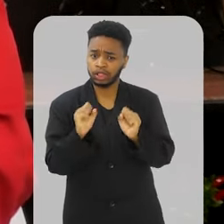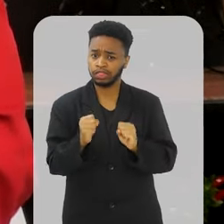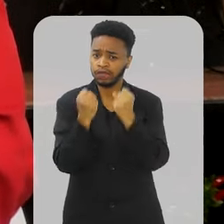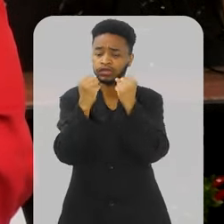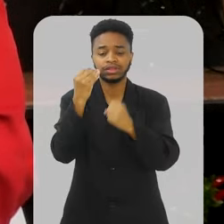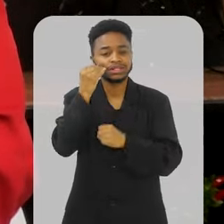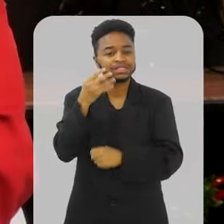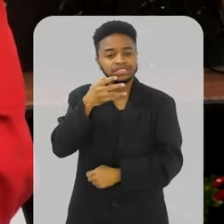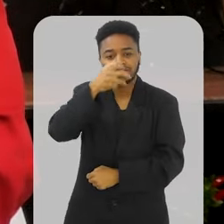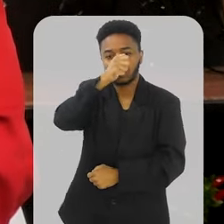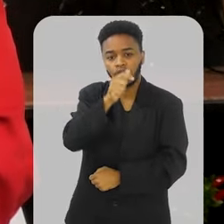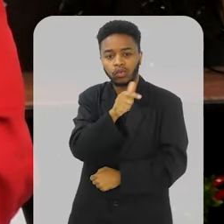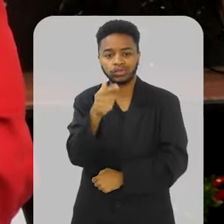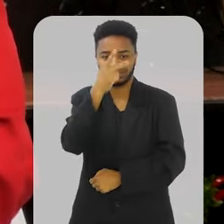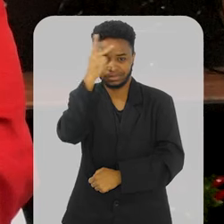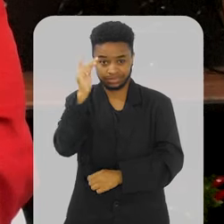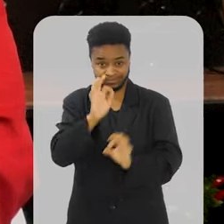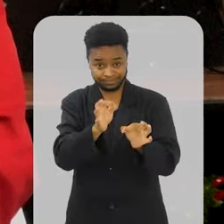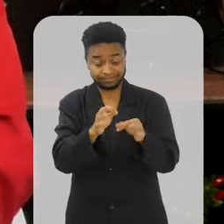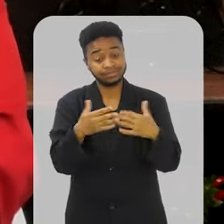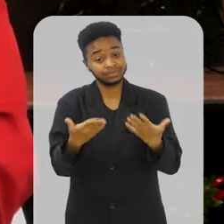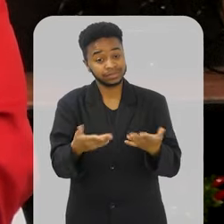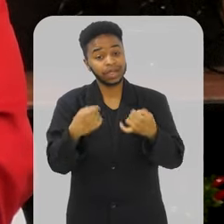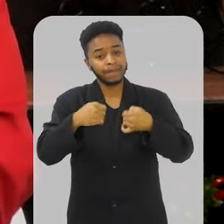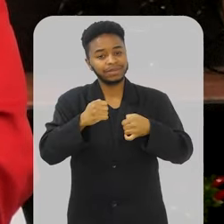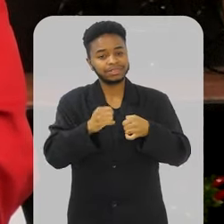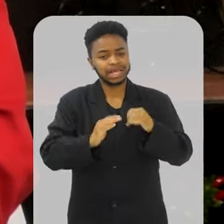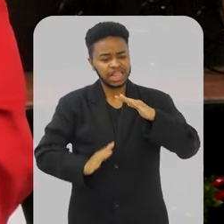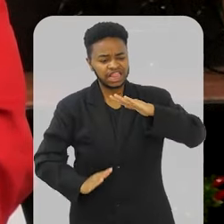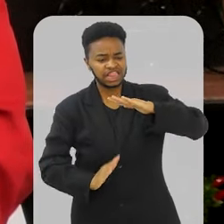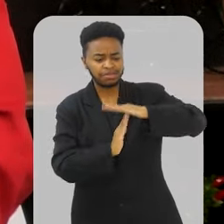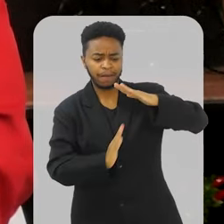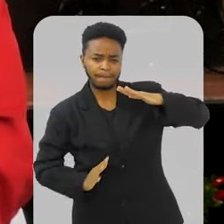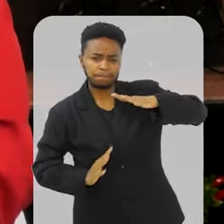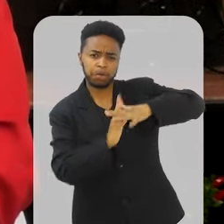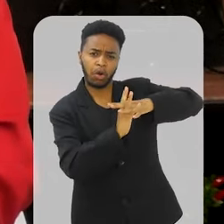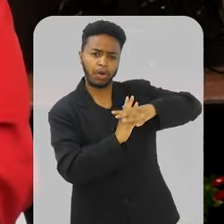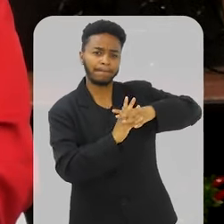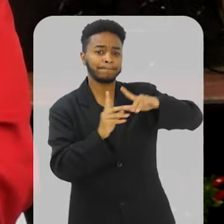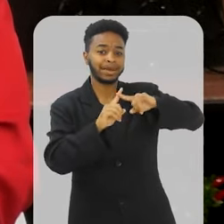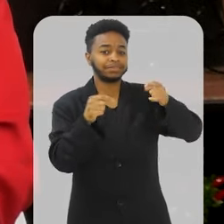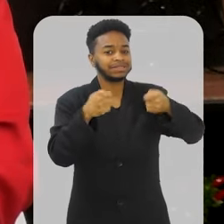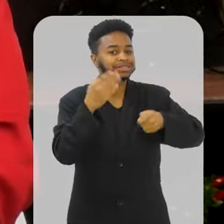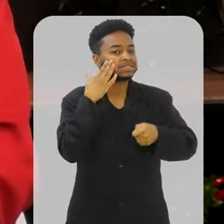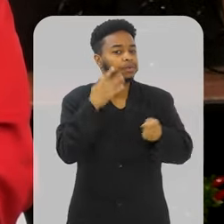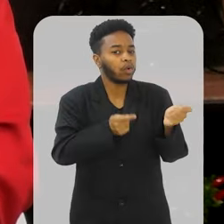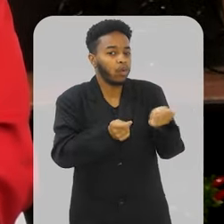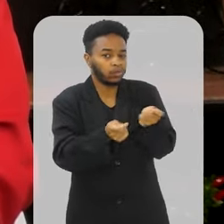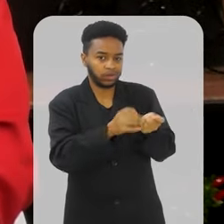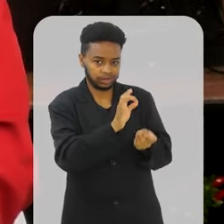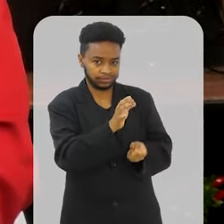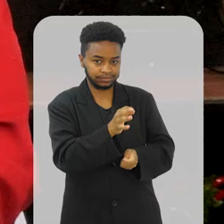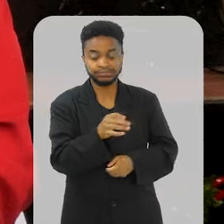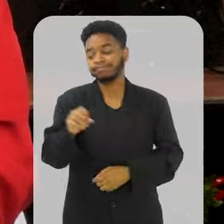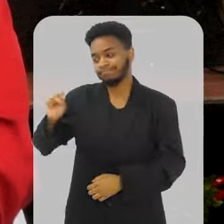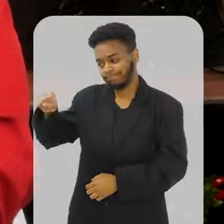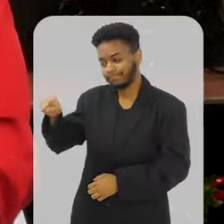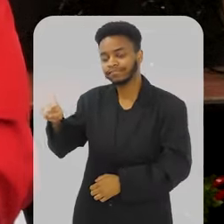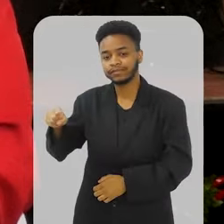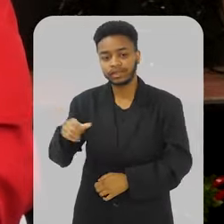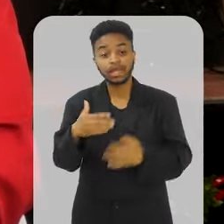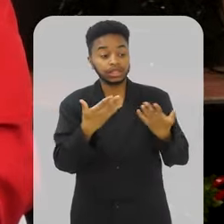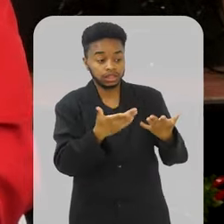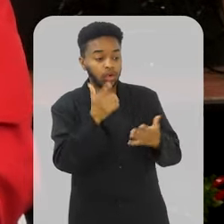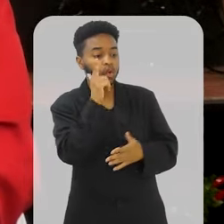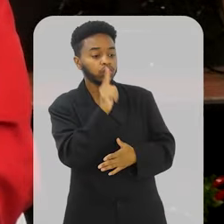próprio estresse para poder salvar a vida de uma outra pessoa quer dizer você tem que chegar no teu limite e saber controlar eu acho Pelo que eu entendi é isso